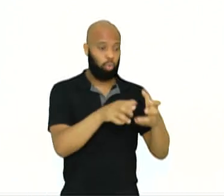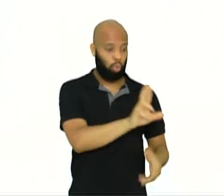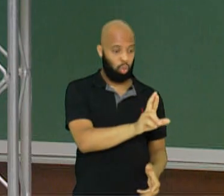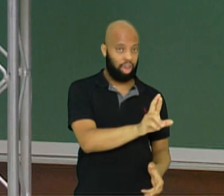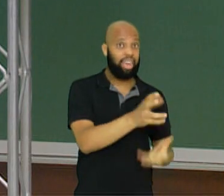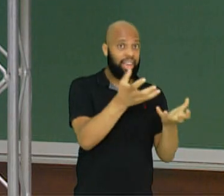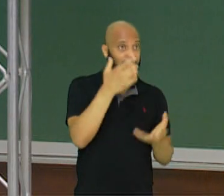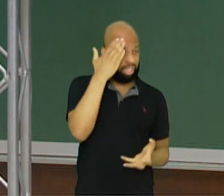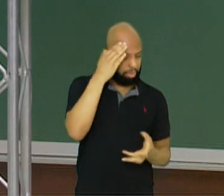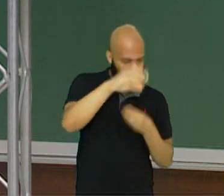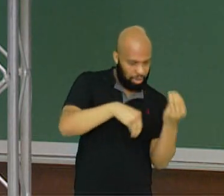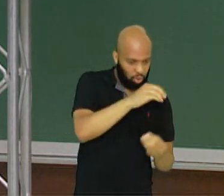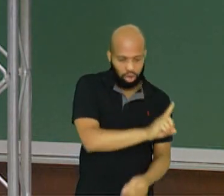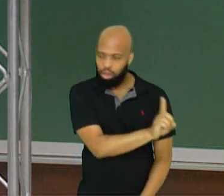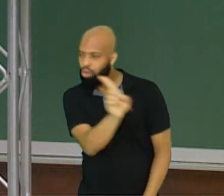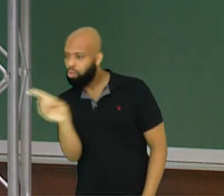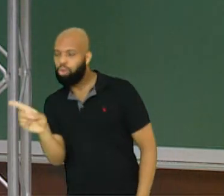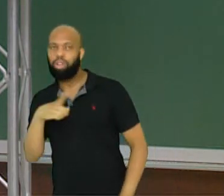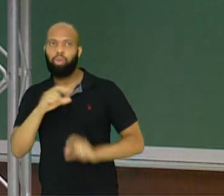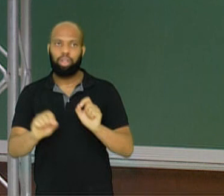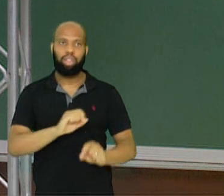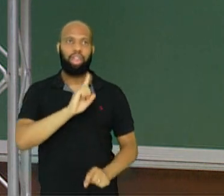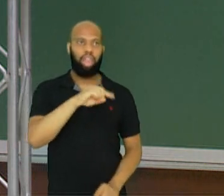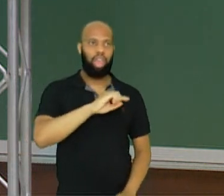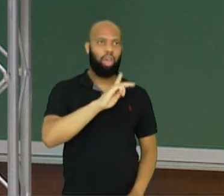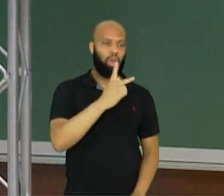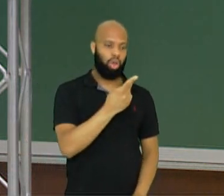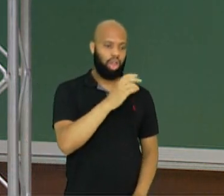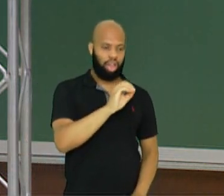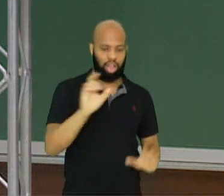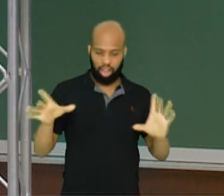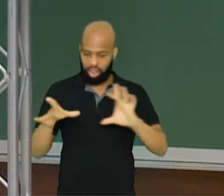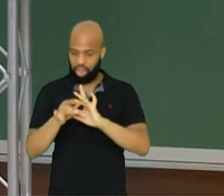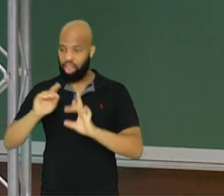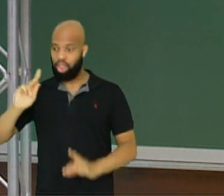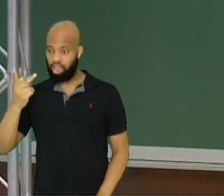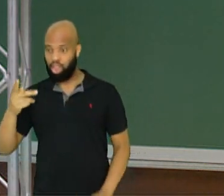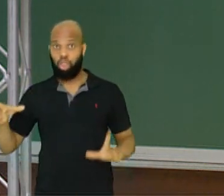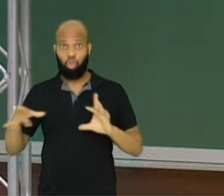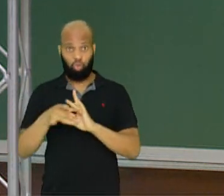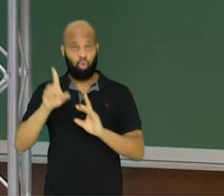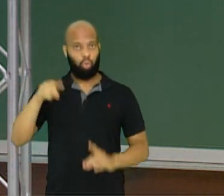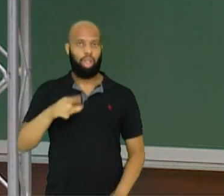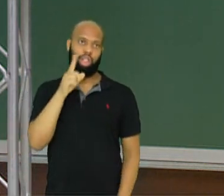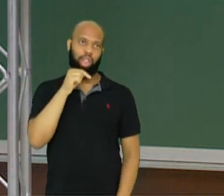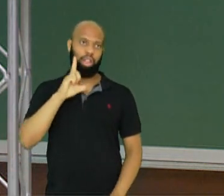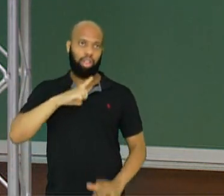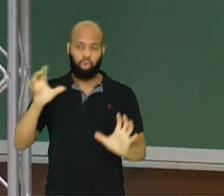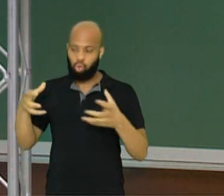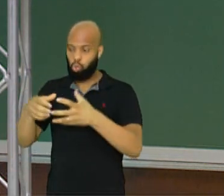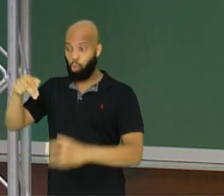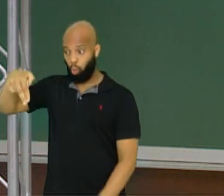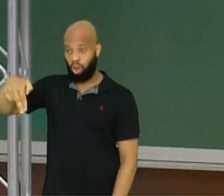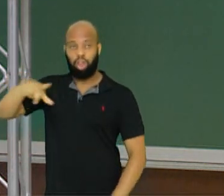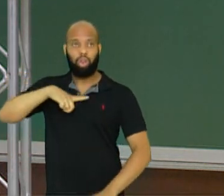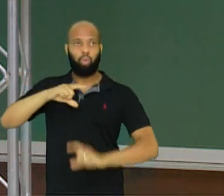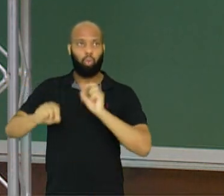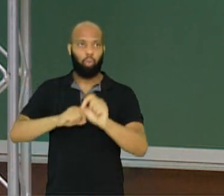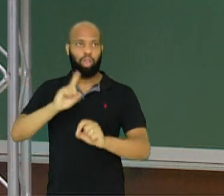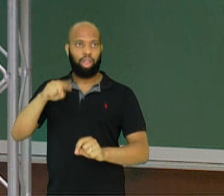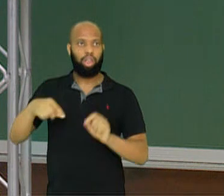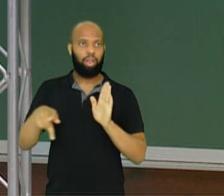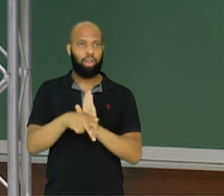produtos. Então o OH se liga ao hidrogênio formando a água e o grupo nitro reage aqui com o